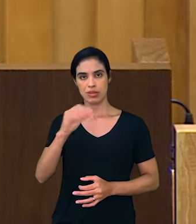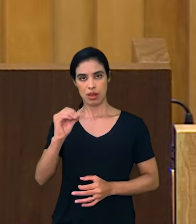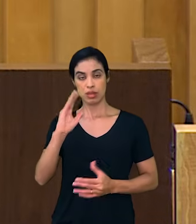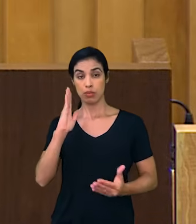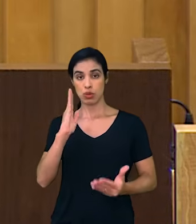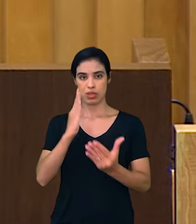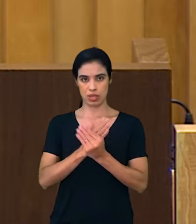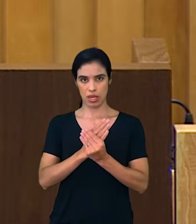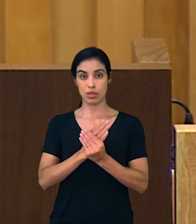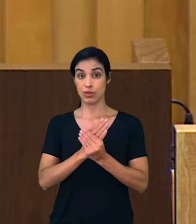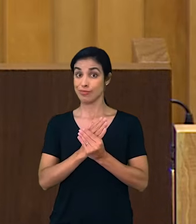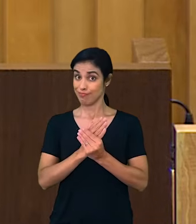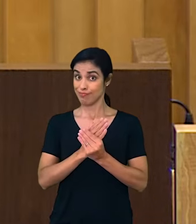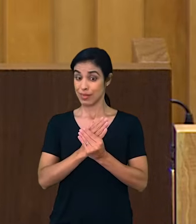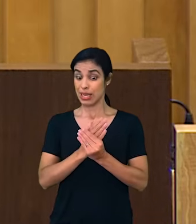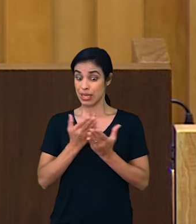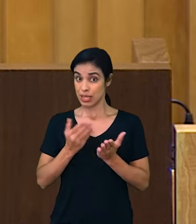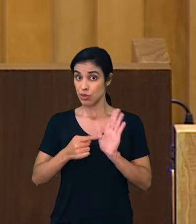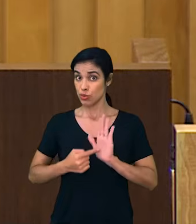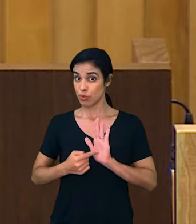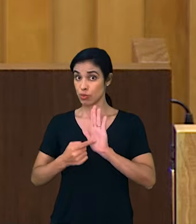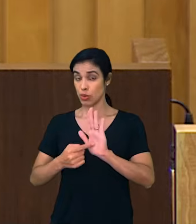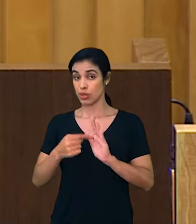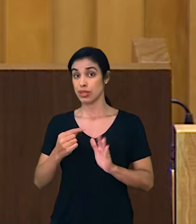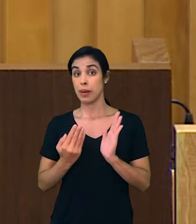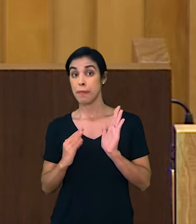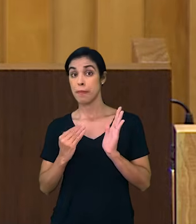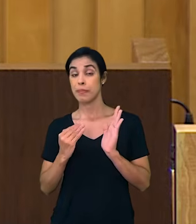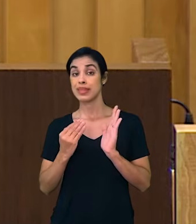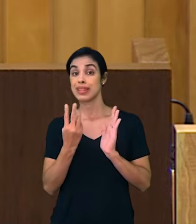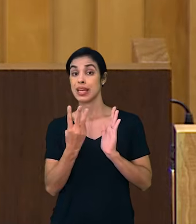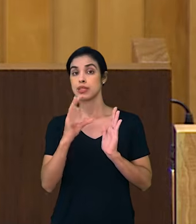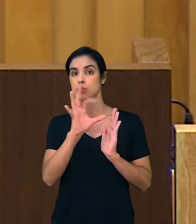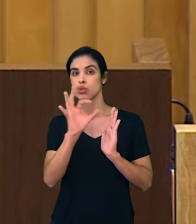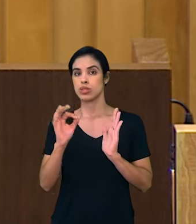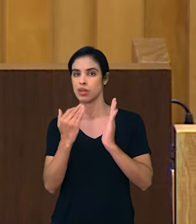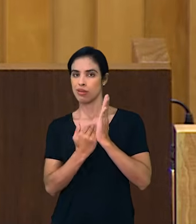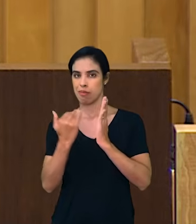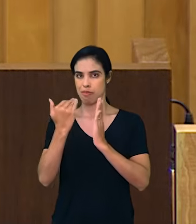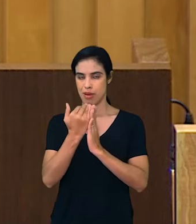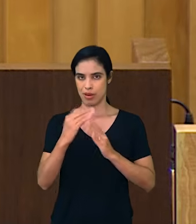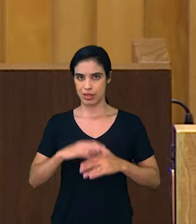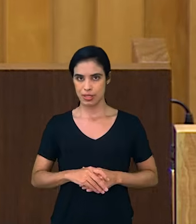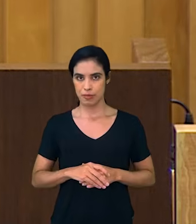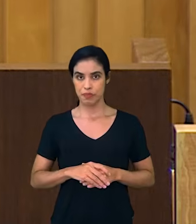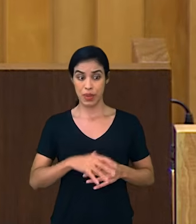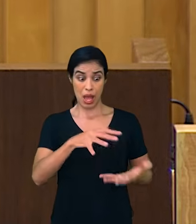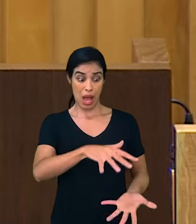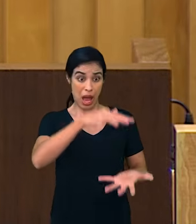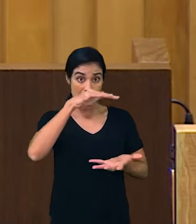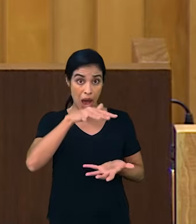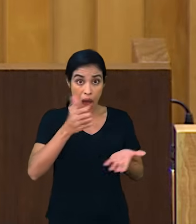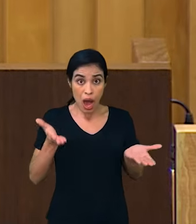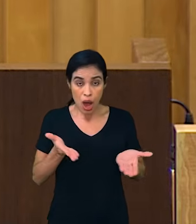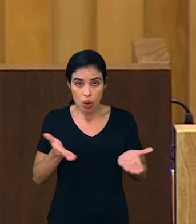529.410 processos, representando aumento de 3%. O acervo atual é